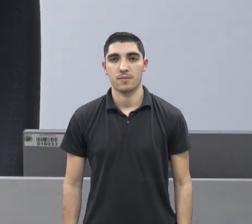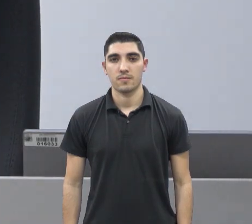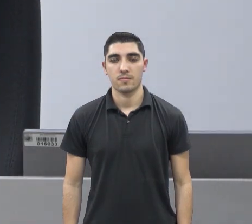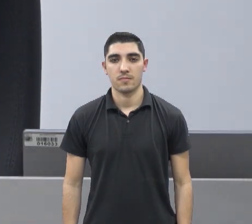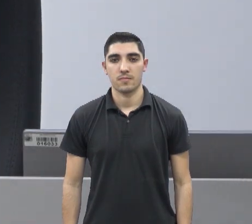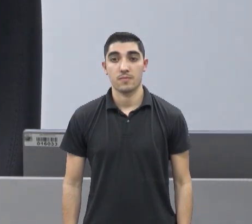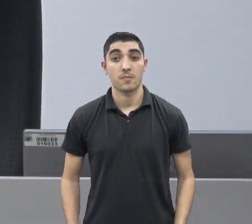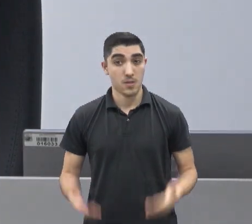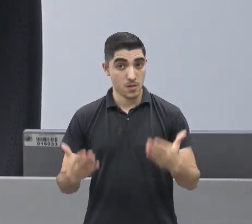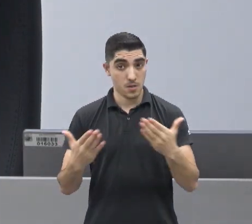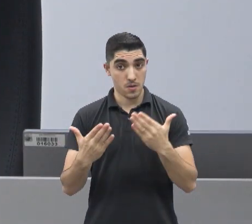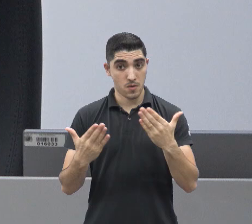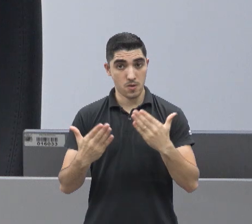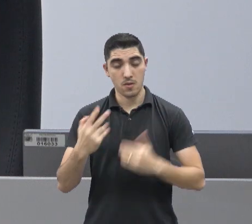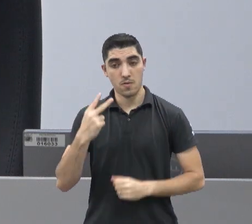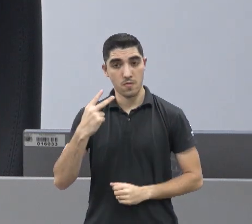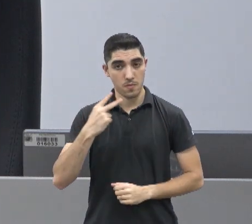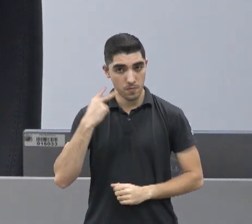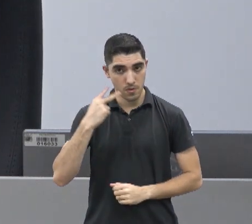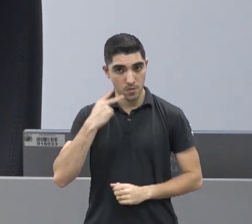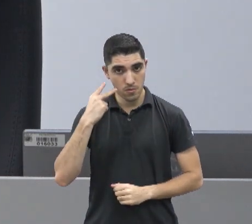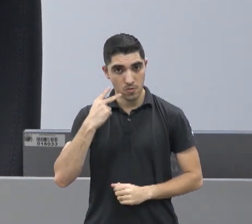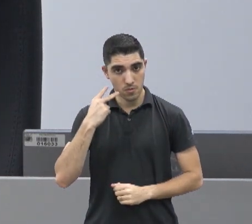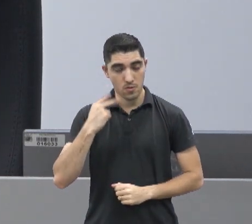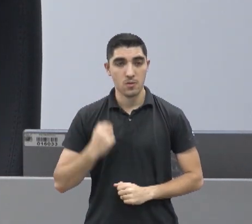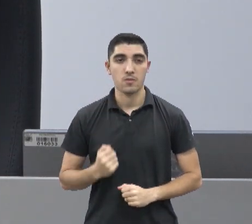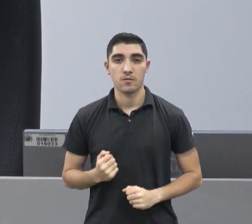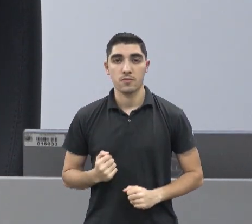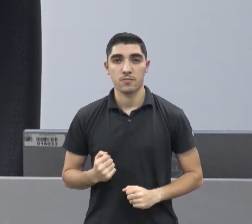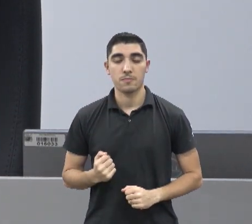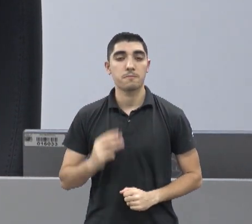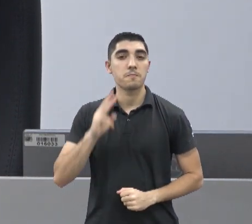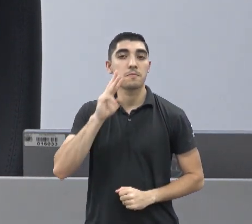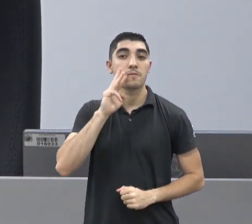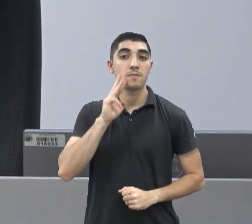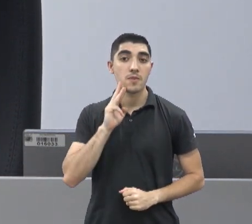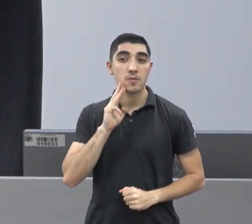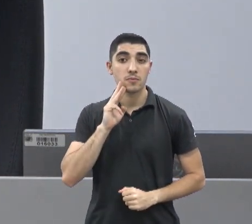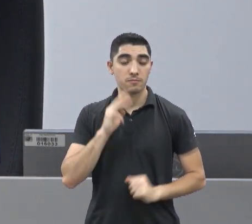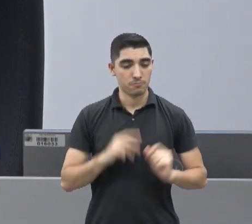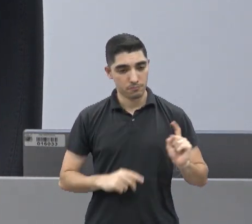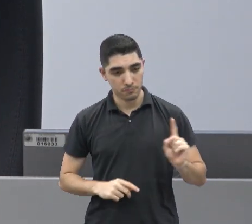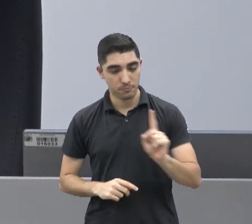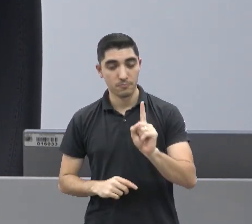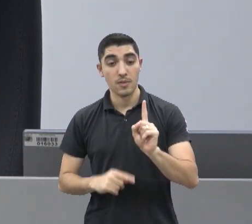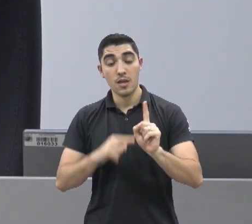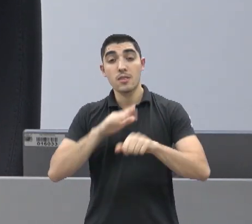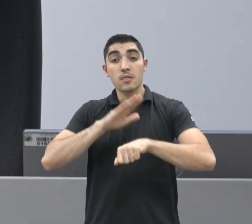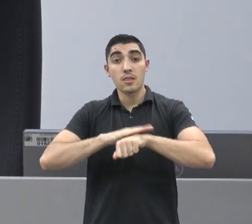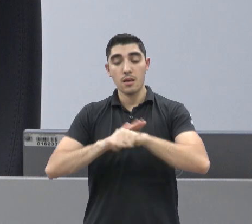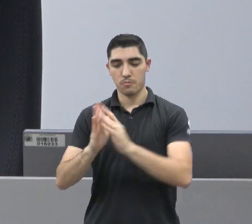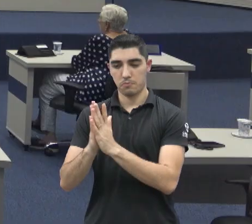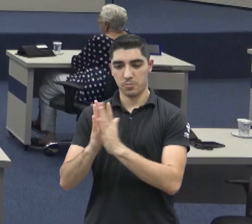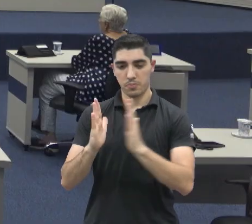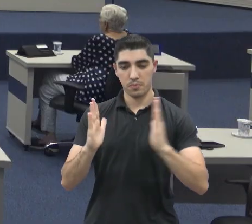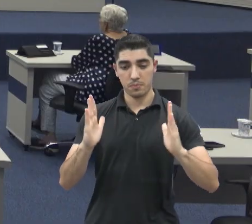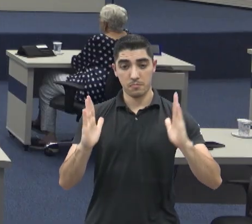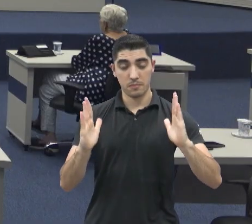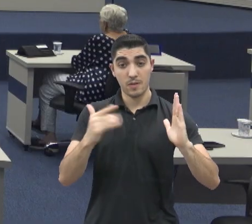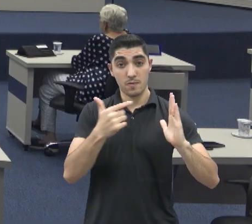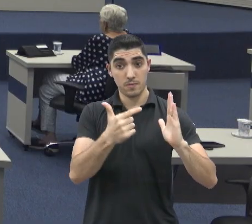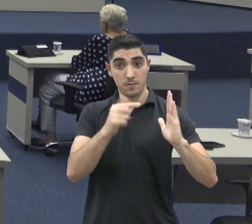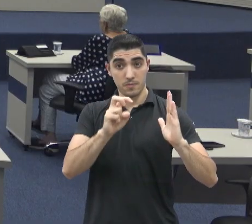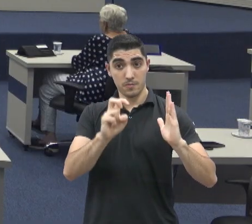Com a palavra, o vereador no grande expediente, Walter Hayashi, pelo tempo de 25 minutos.